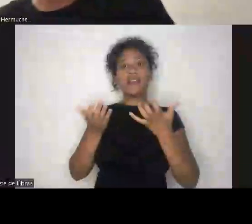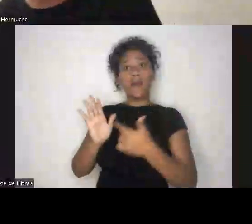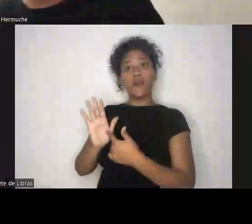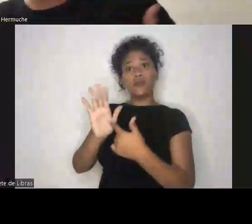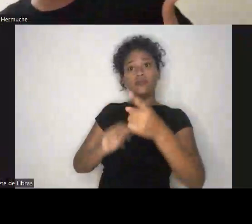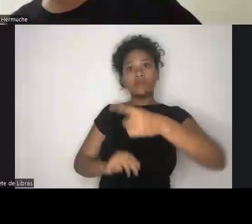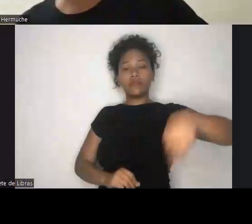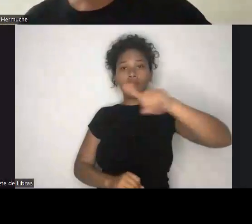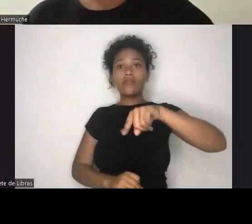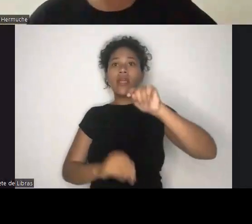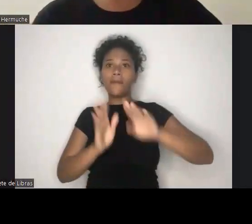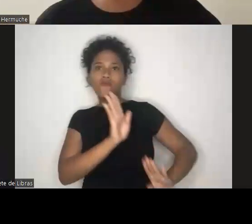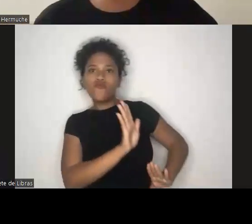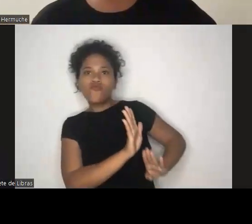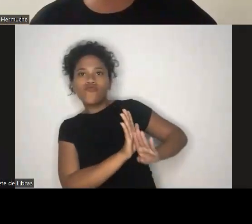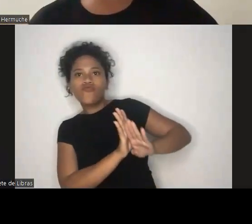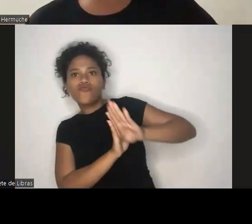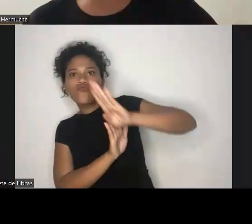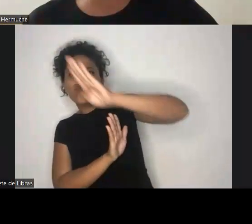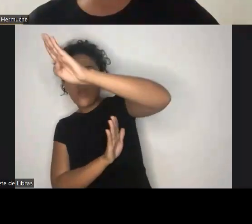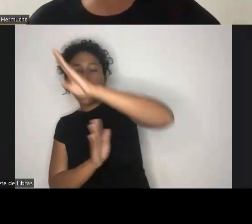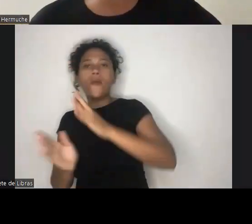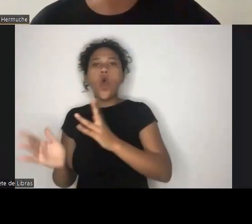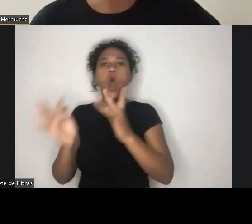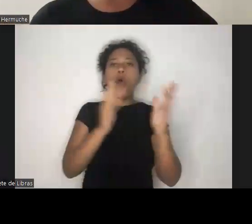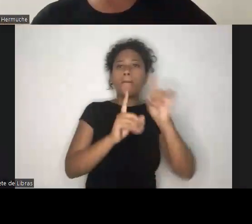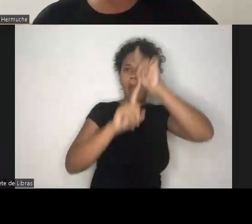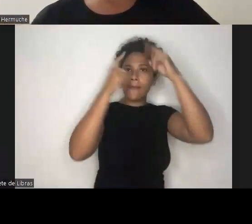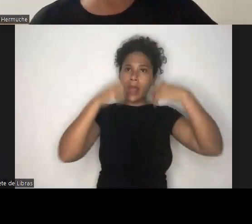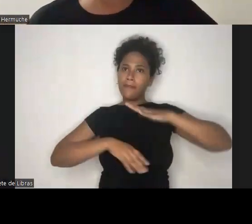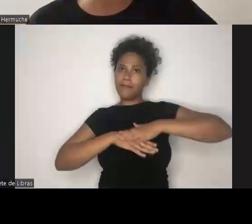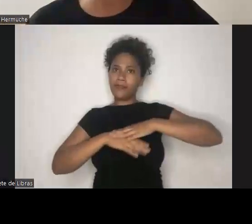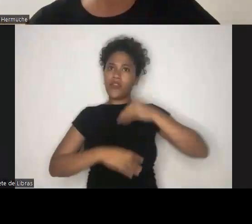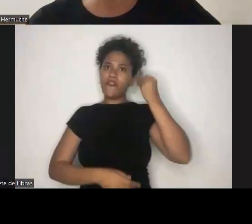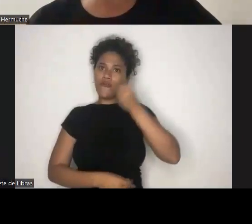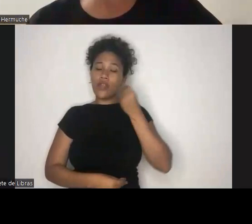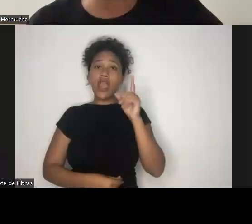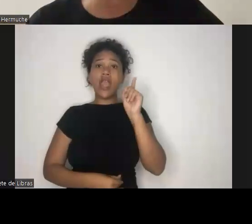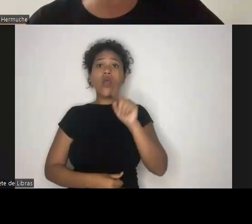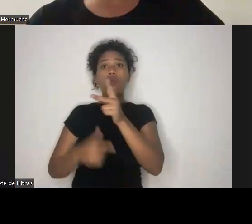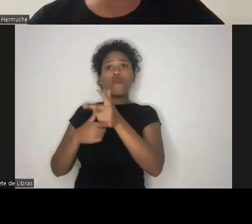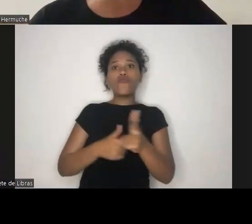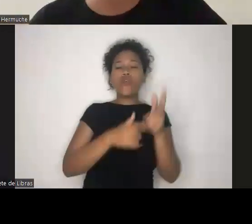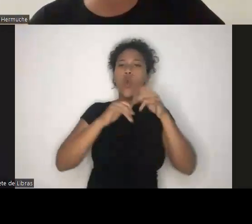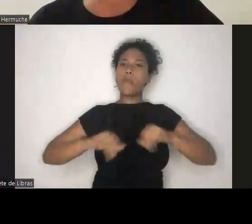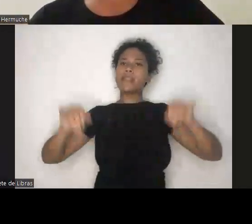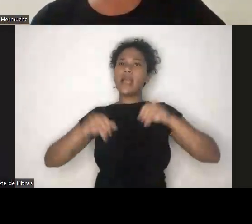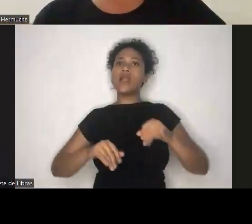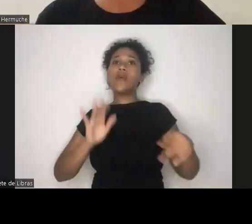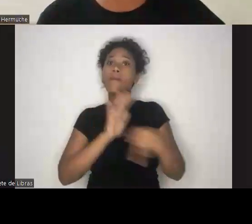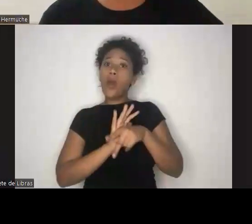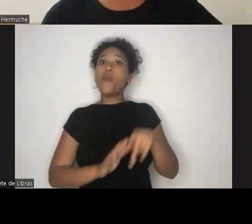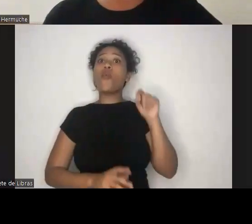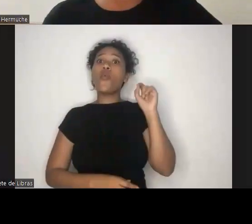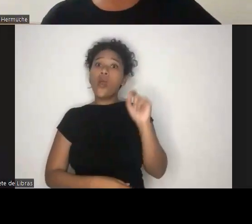esse crescendo né de processos criativos que eu vivi aqui são cenas de comerciais de campanhas presidenciais